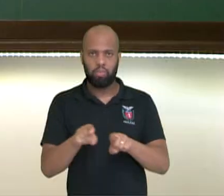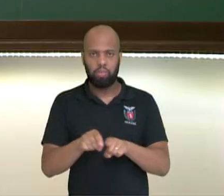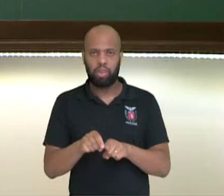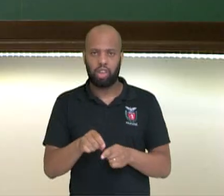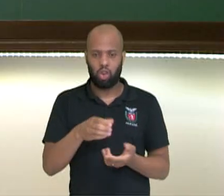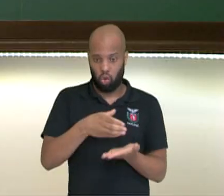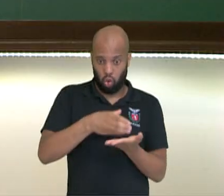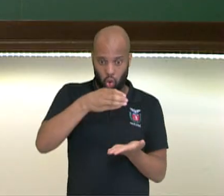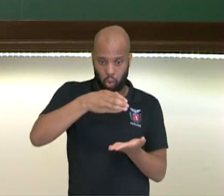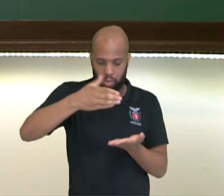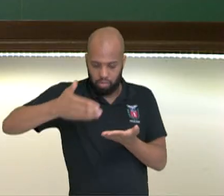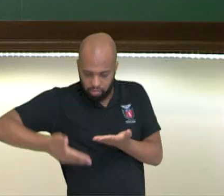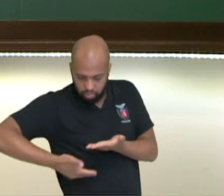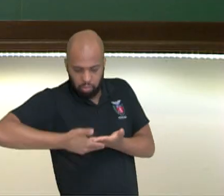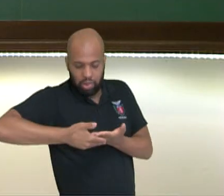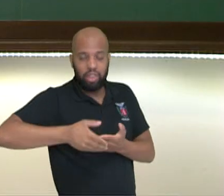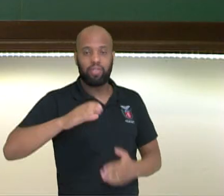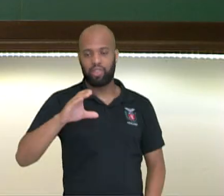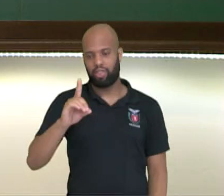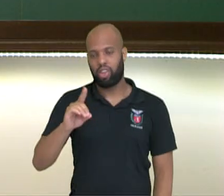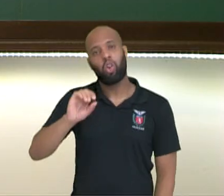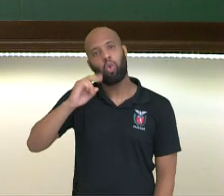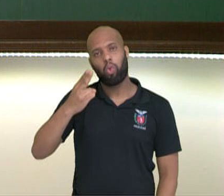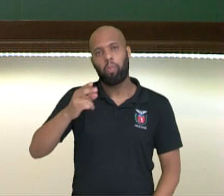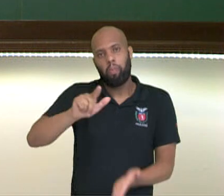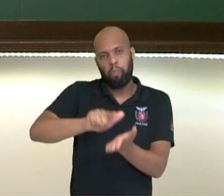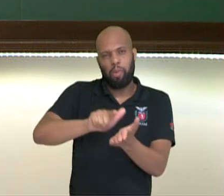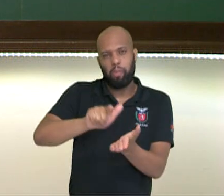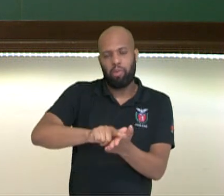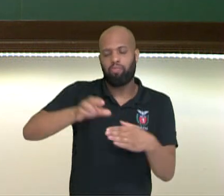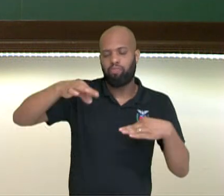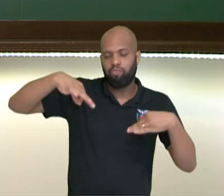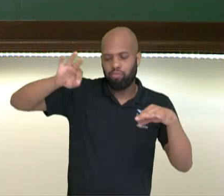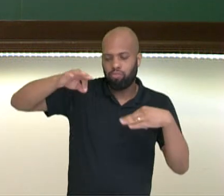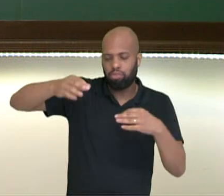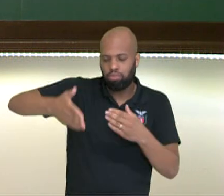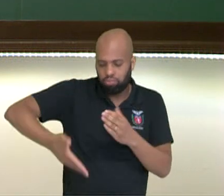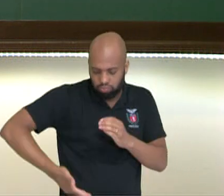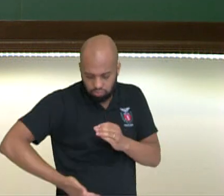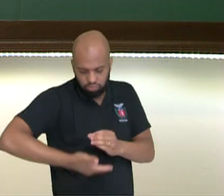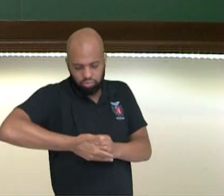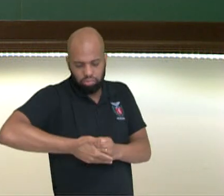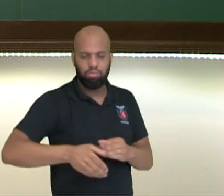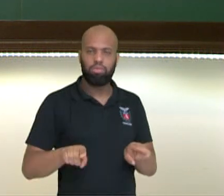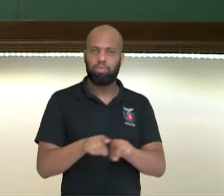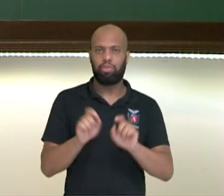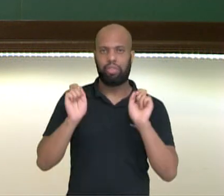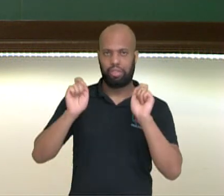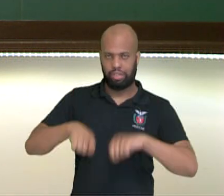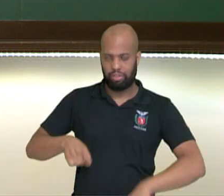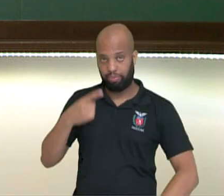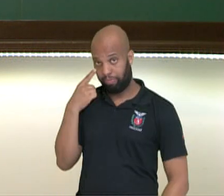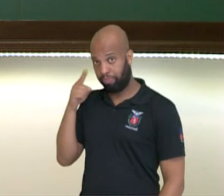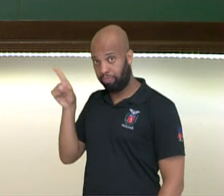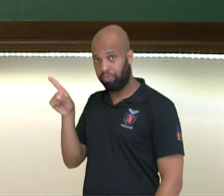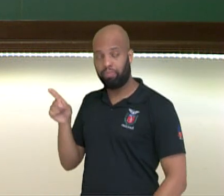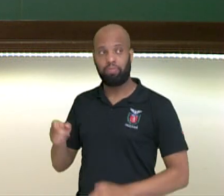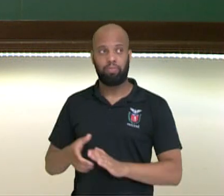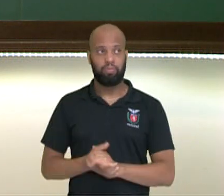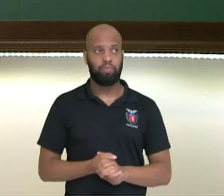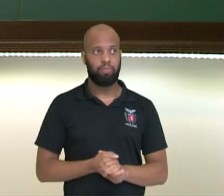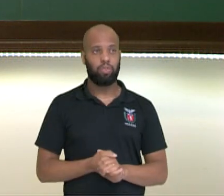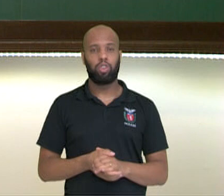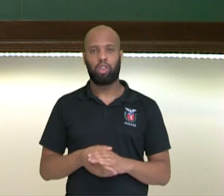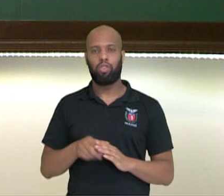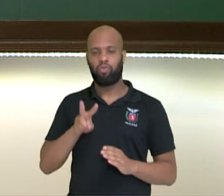quiser usar o CD, usa o papel, né? De repente tem que CD velho lá que não usa mais, né? Dá para montar um carinha aqui. Já mostro o